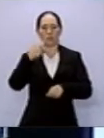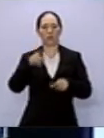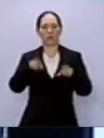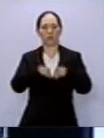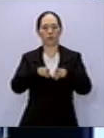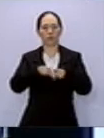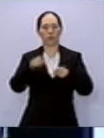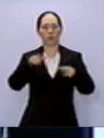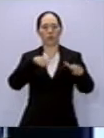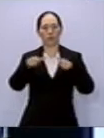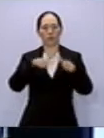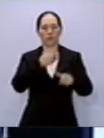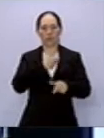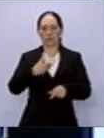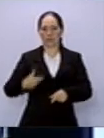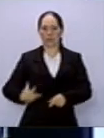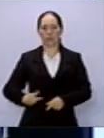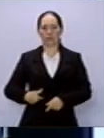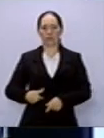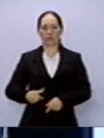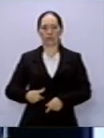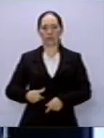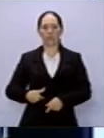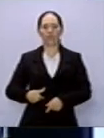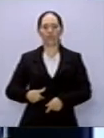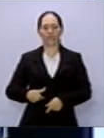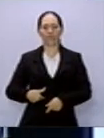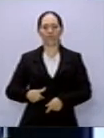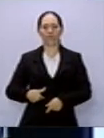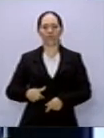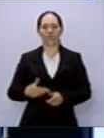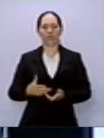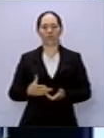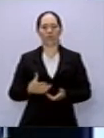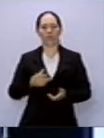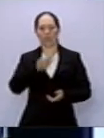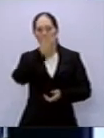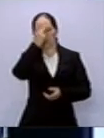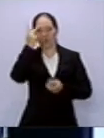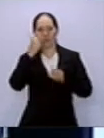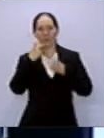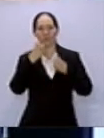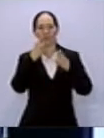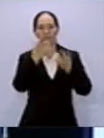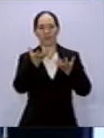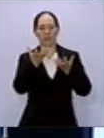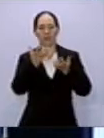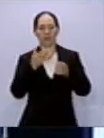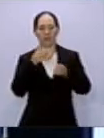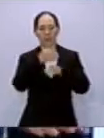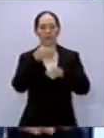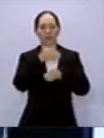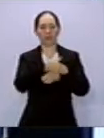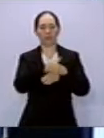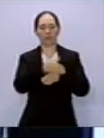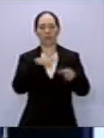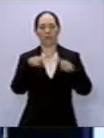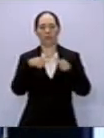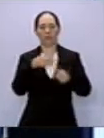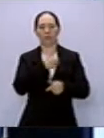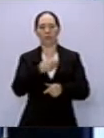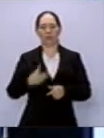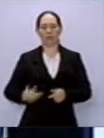serviços públicos é uma gritaria da população brasileira o acesso a serviços